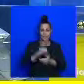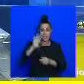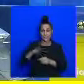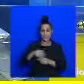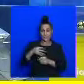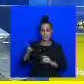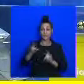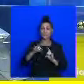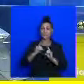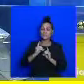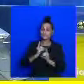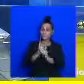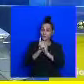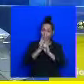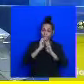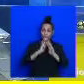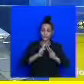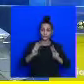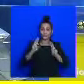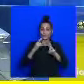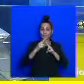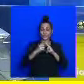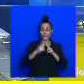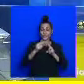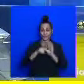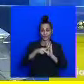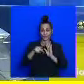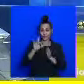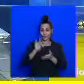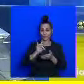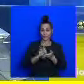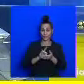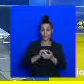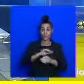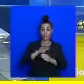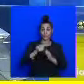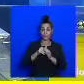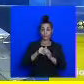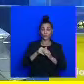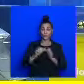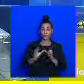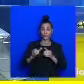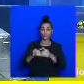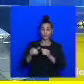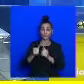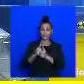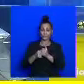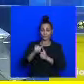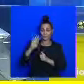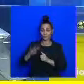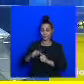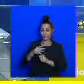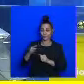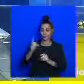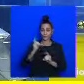lista você encontra também no site oficial da Caixa, hein? Todos os times inscritos na Time Mania você encontra no site da